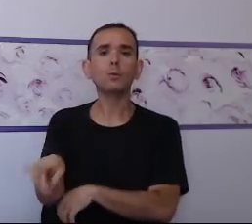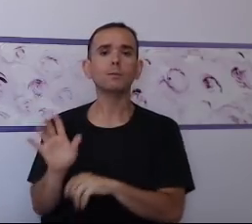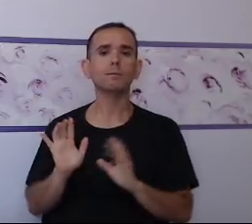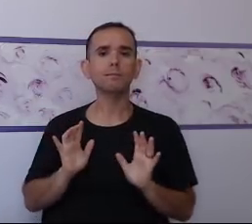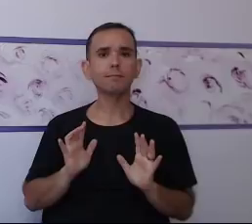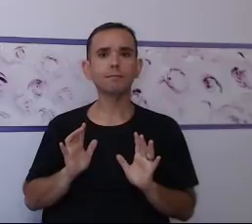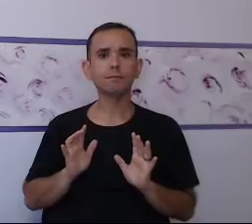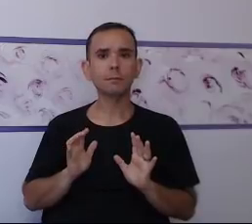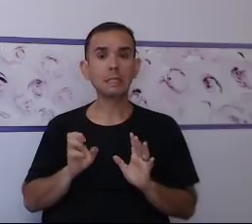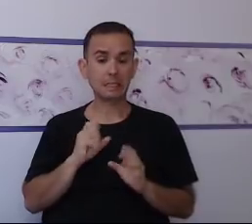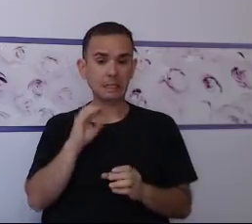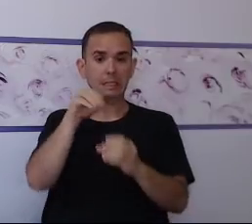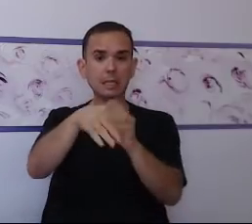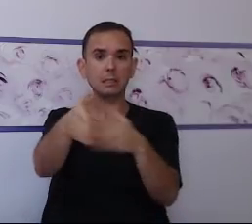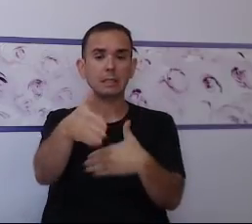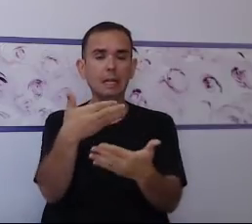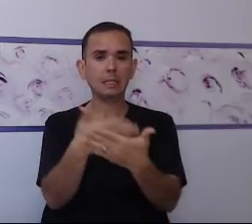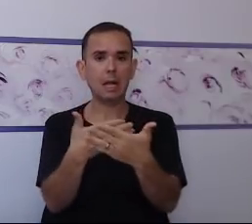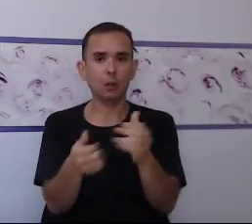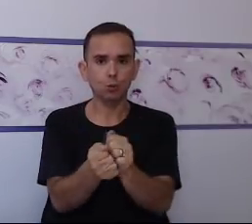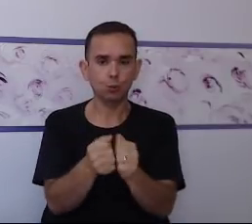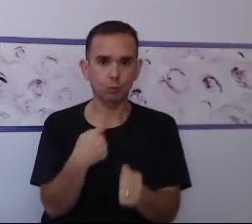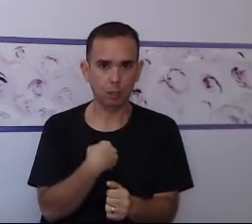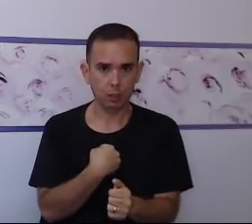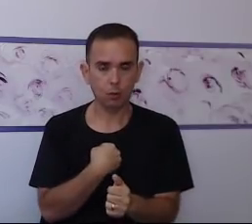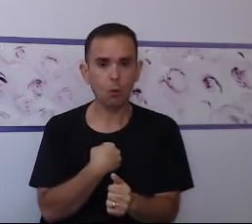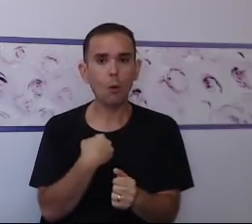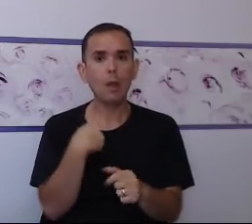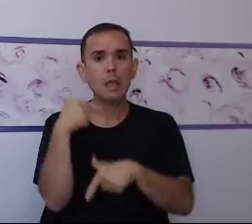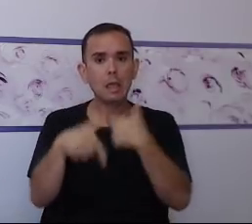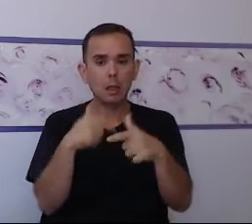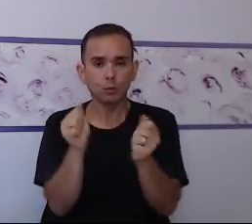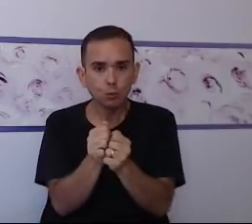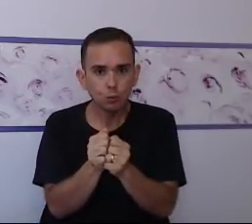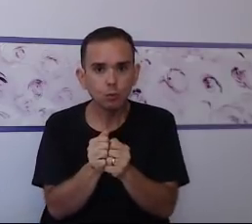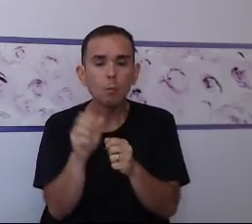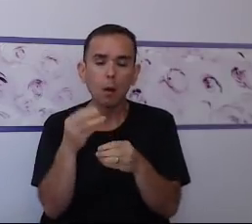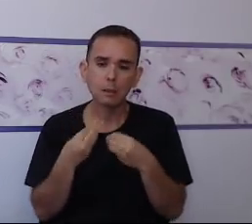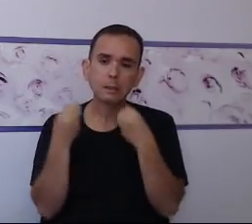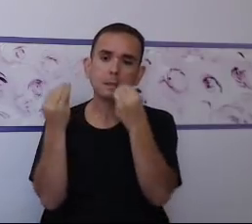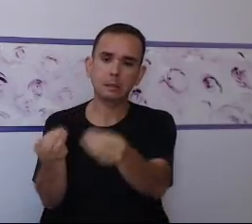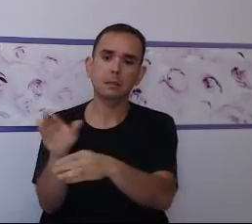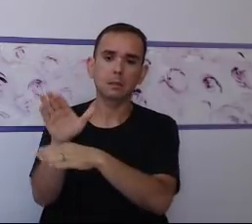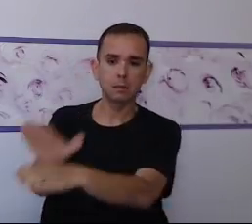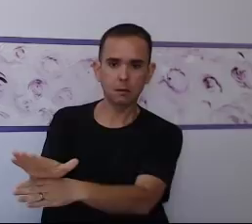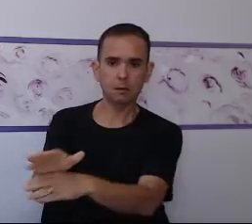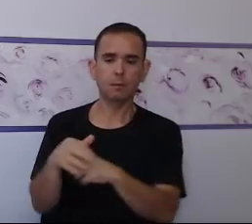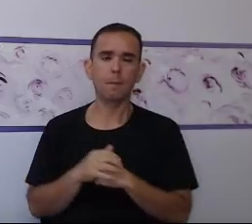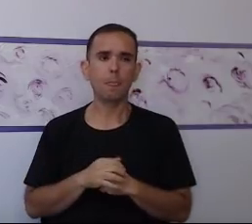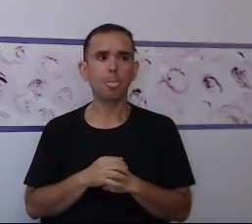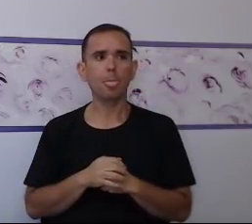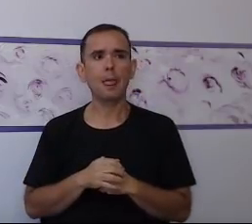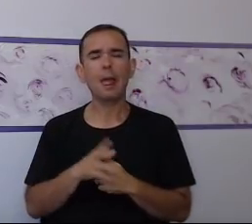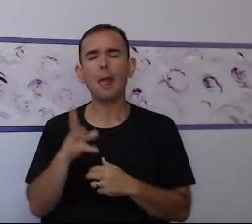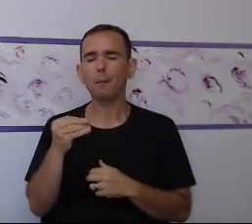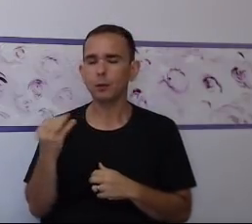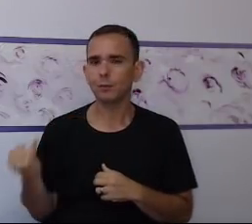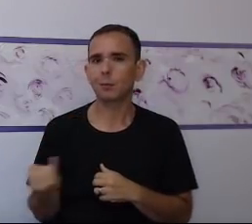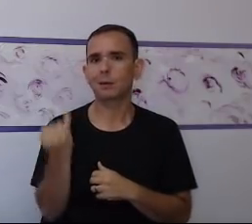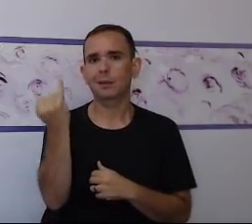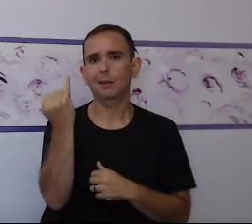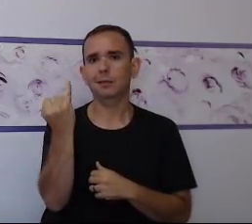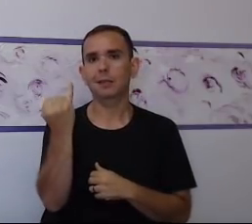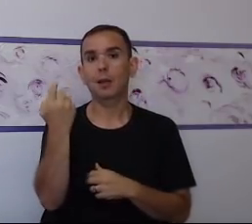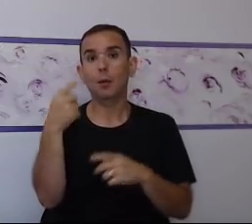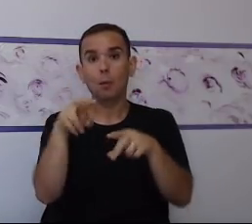meu aluno estivesse dentro da sala de aula comigo, trabalhando, eu teria o alfabeto móvel para oferecer para ele. Então, assim, isso é muito importante. Então, por